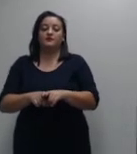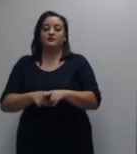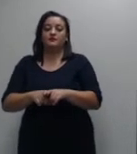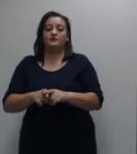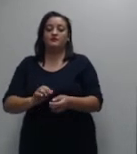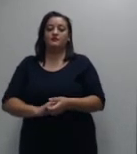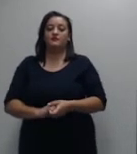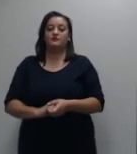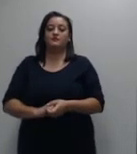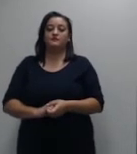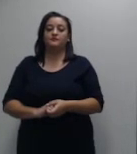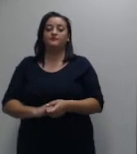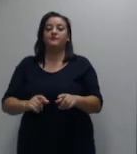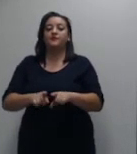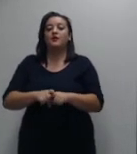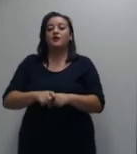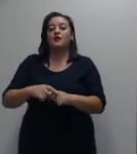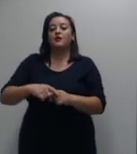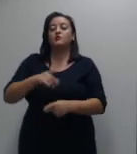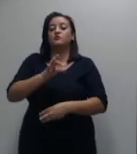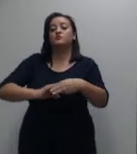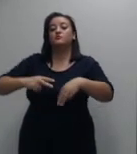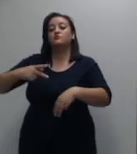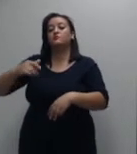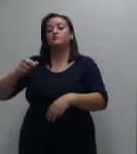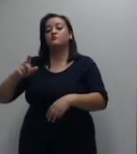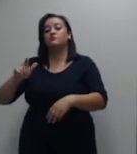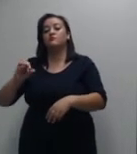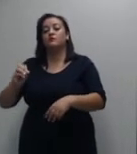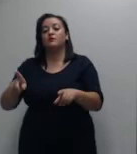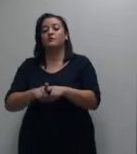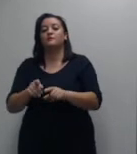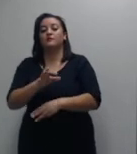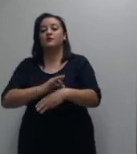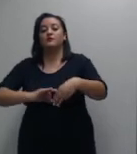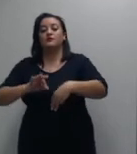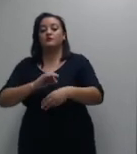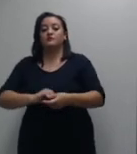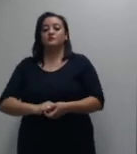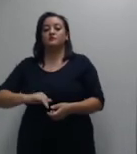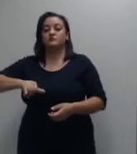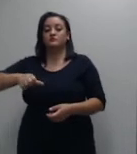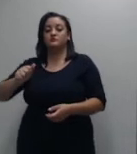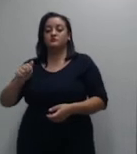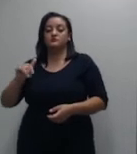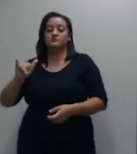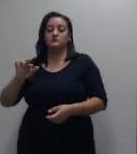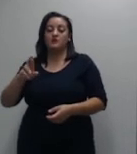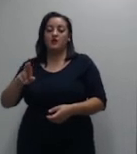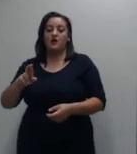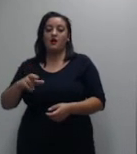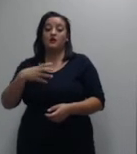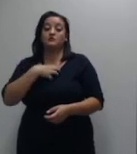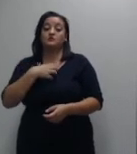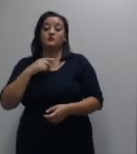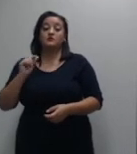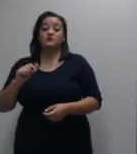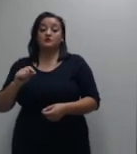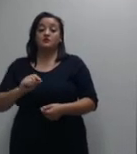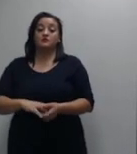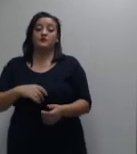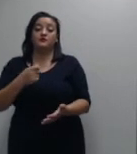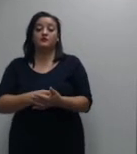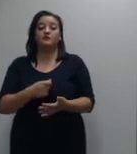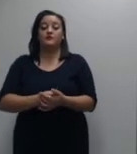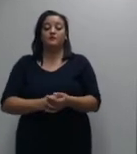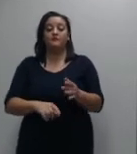Lixo ao canal e o início desse modo o risco pelos FG exigidos na